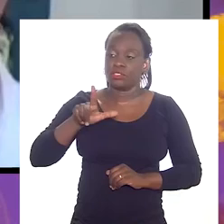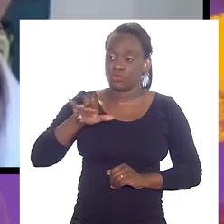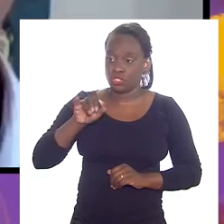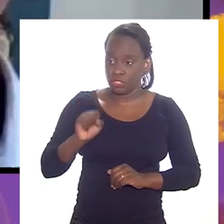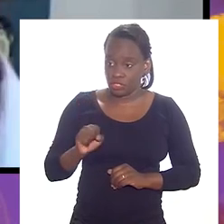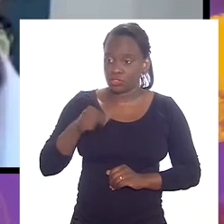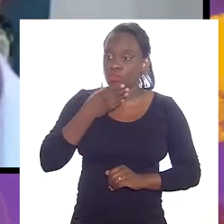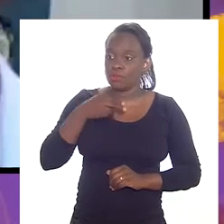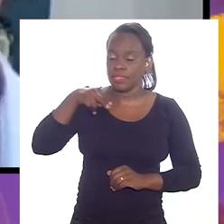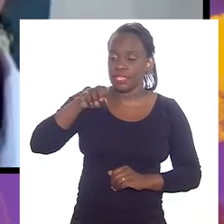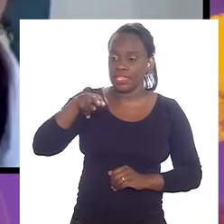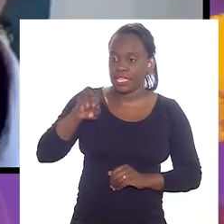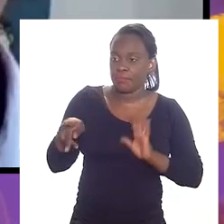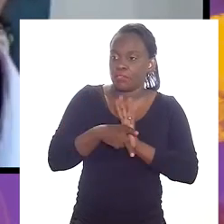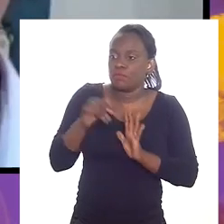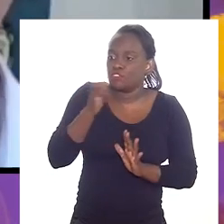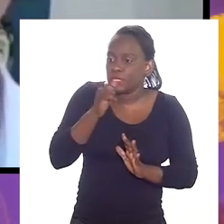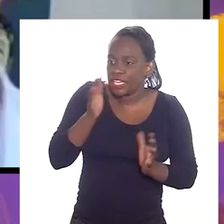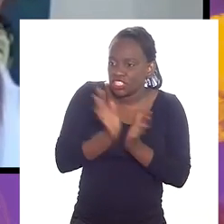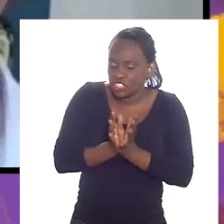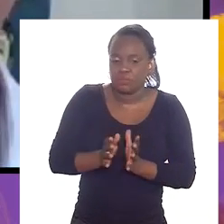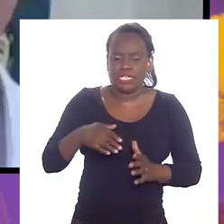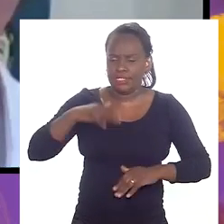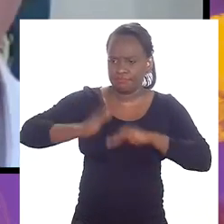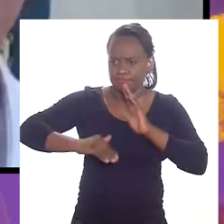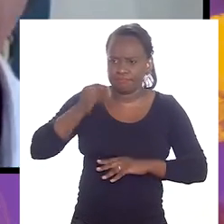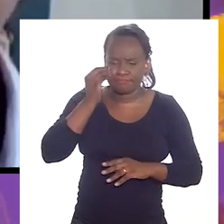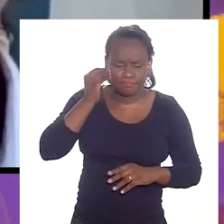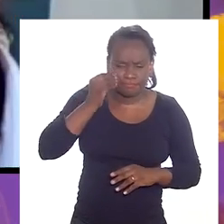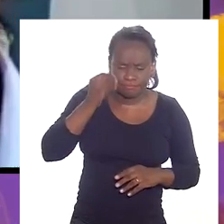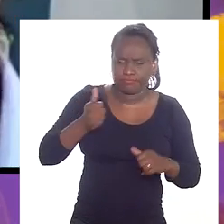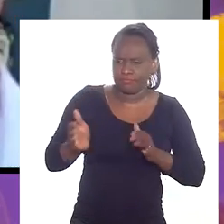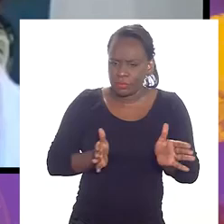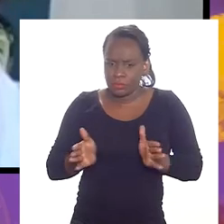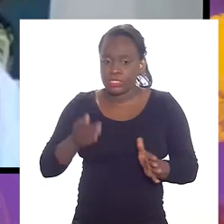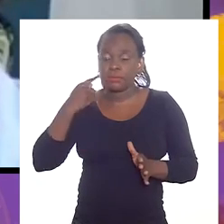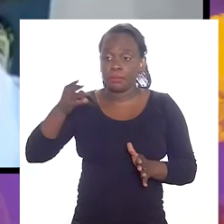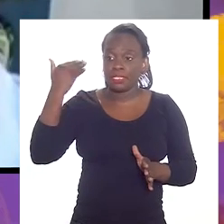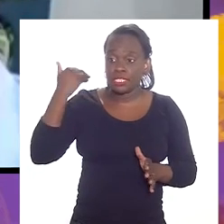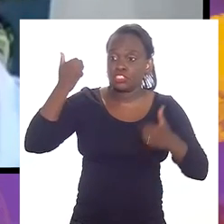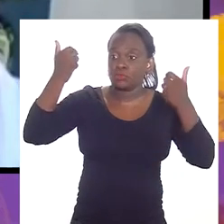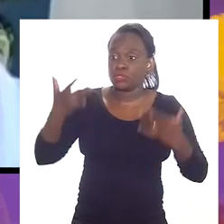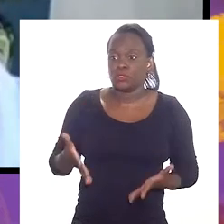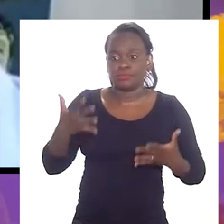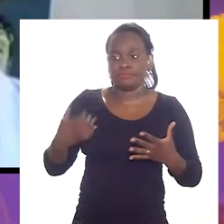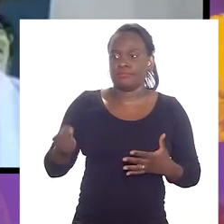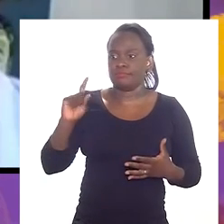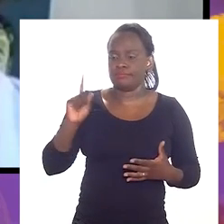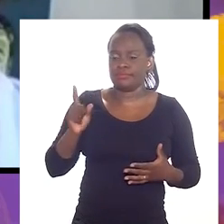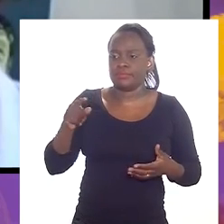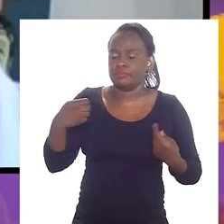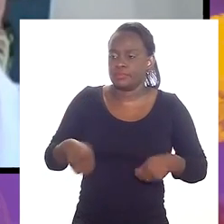certeza no gênero o nenê atacante do Fluminense experiente jogador na semana passada se ao